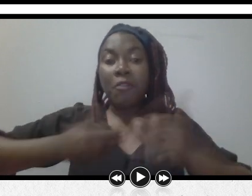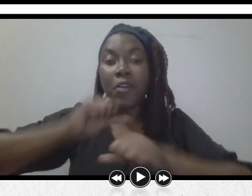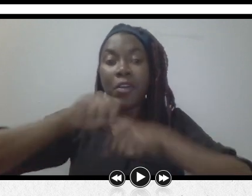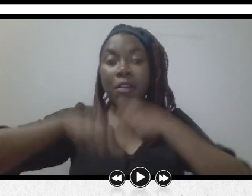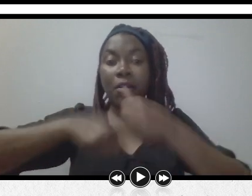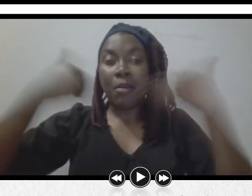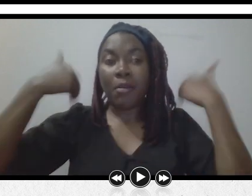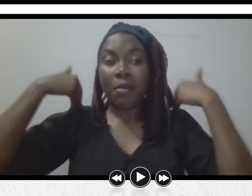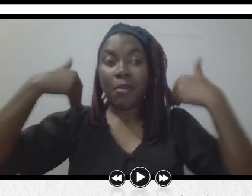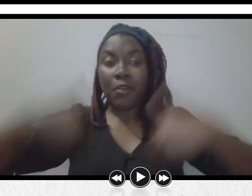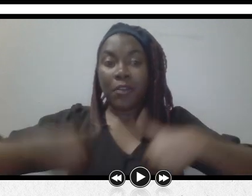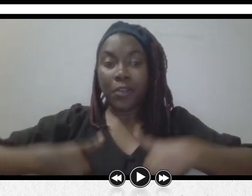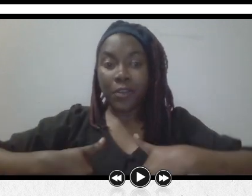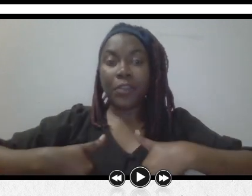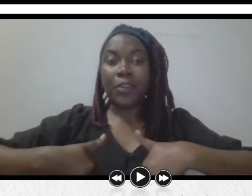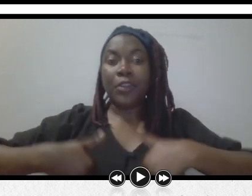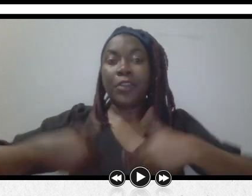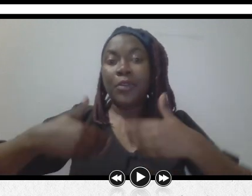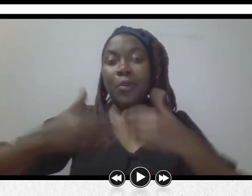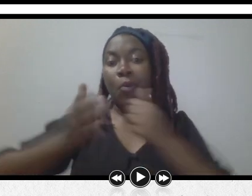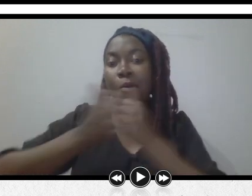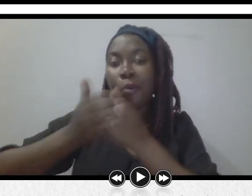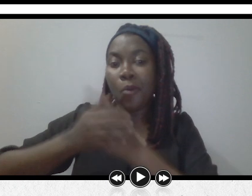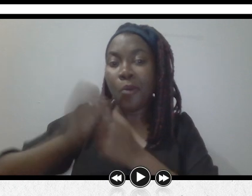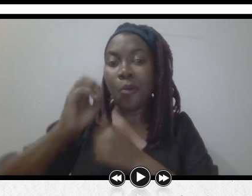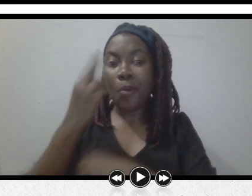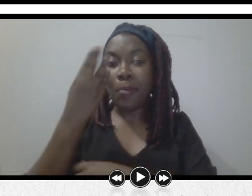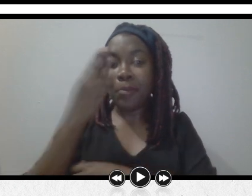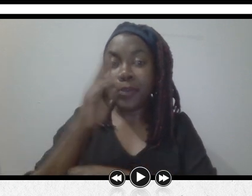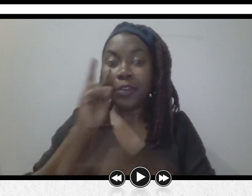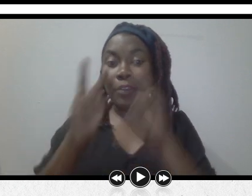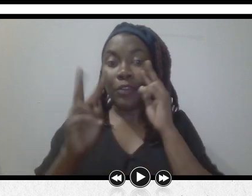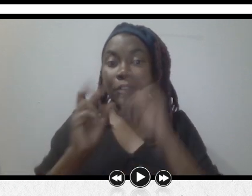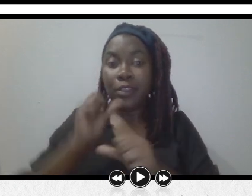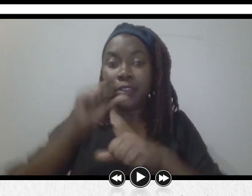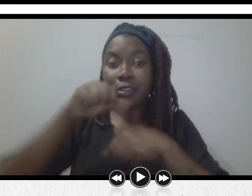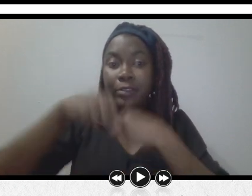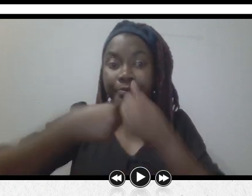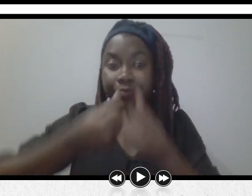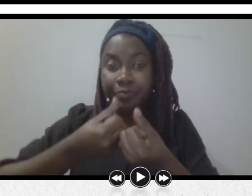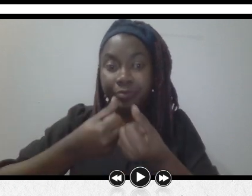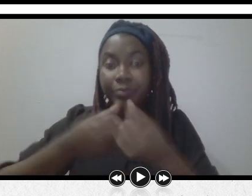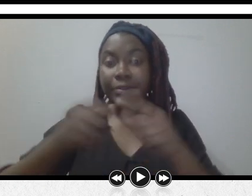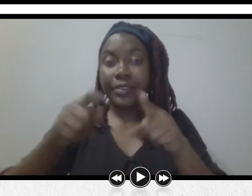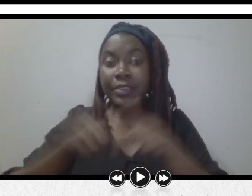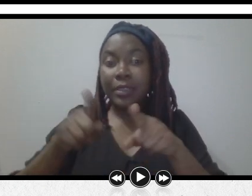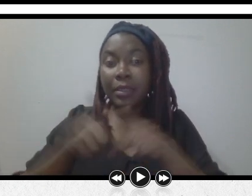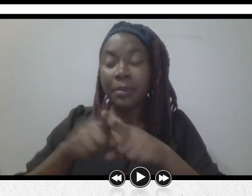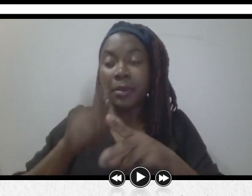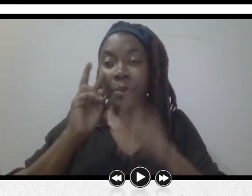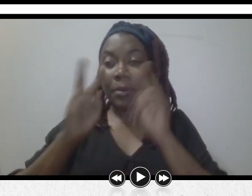que envolve a alteração de suas propriedades físicas, físico-químicas ou biológicas, com vistas à